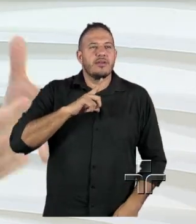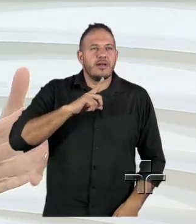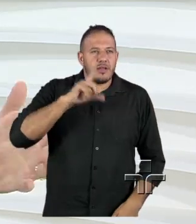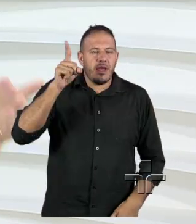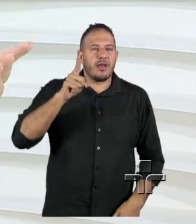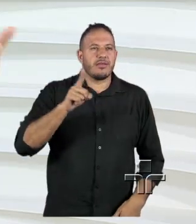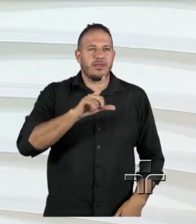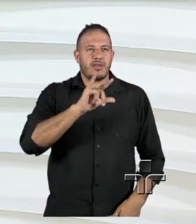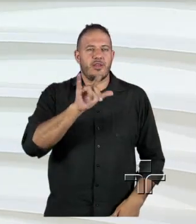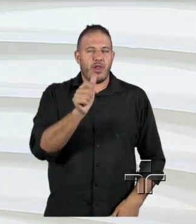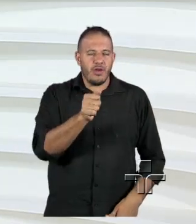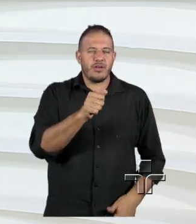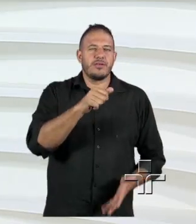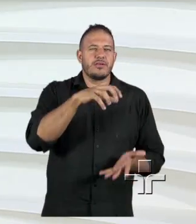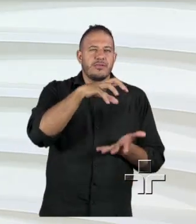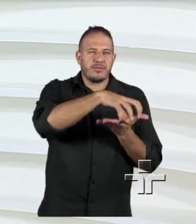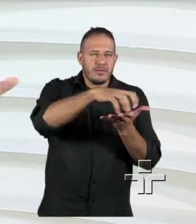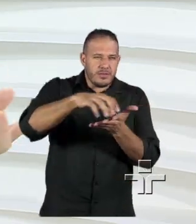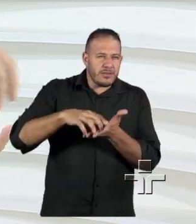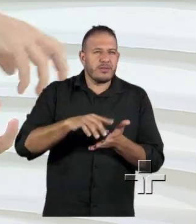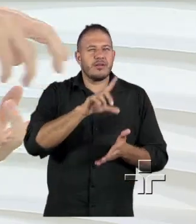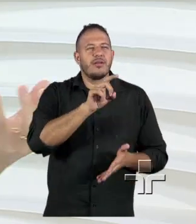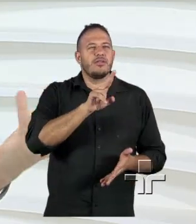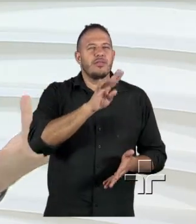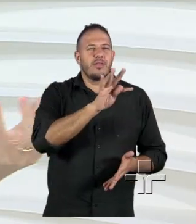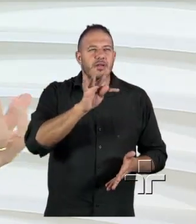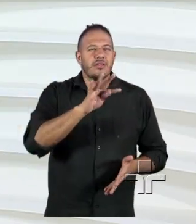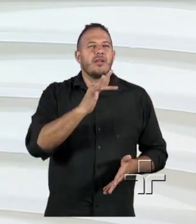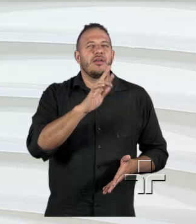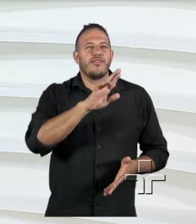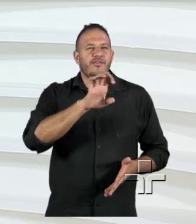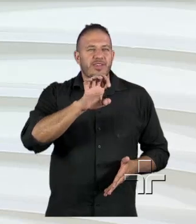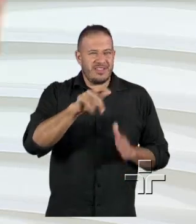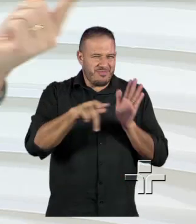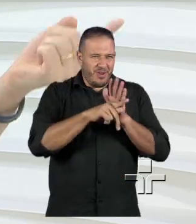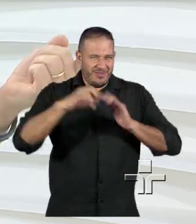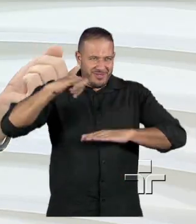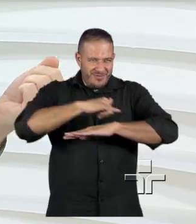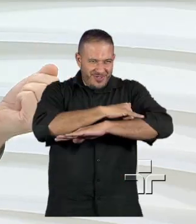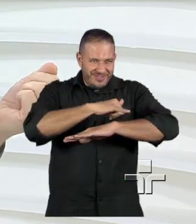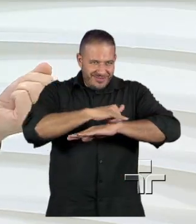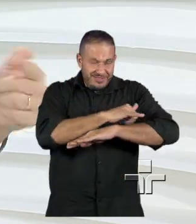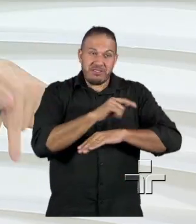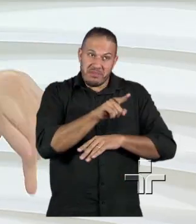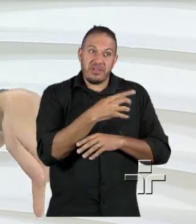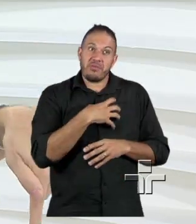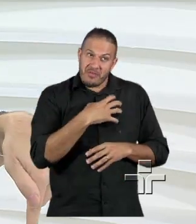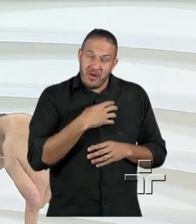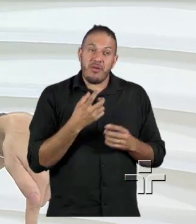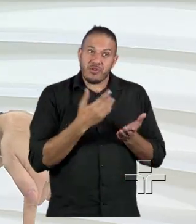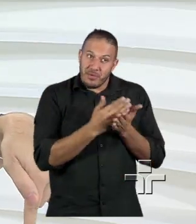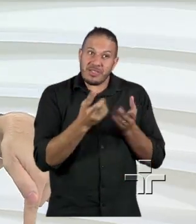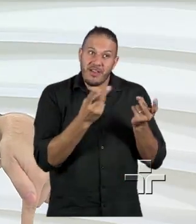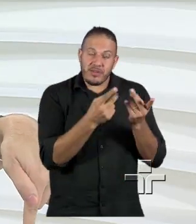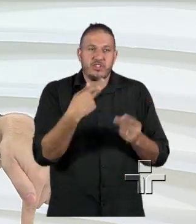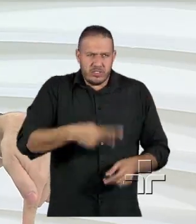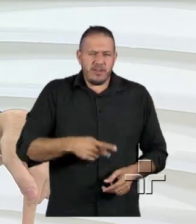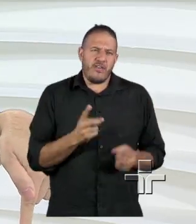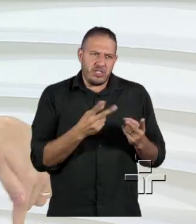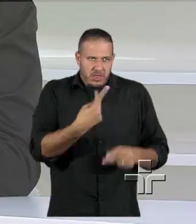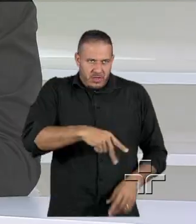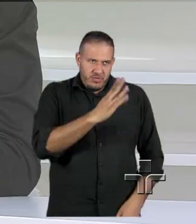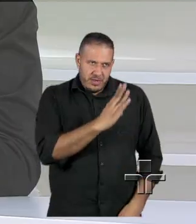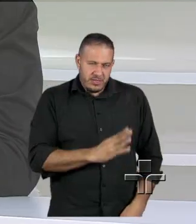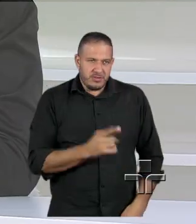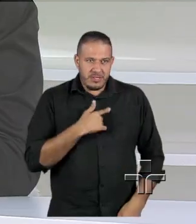daquelas lojas do Duty Free, né? Aquelas lojas de aeroporto. É uma forma, talvez, de começar a vender para o mundo, que a gente já vende para o Brasil Duty Free aqui. E aí